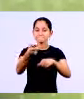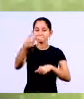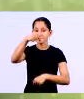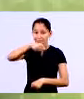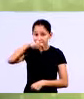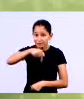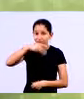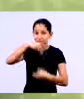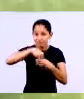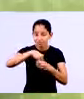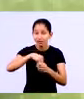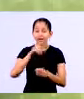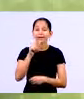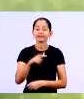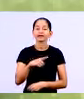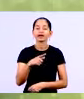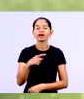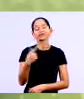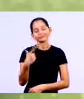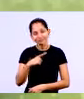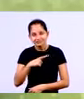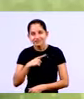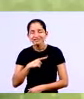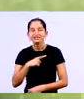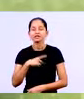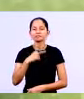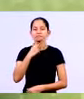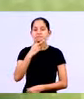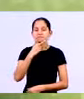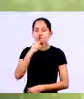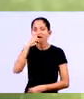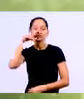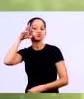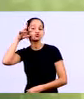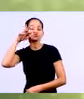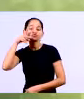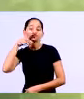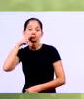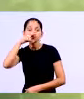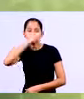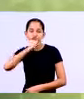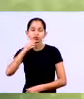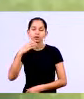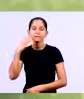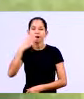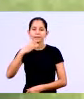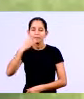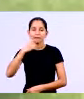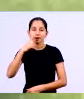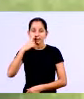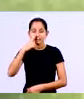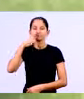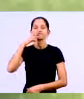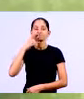temos a nasalidade mais forte. Nós, por exemplo, falamos santo,